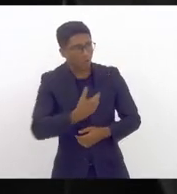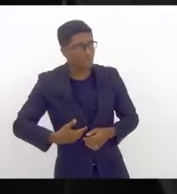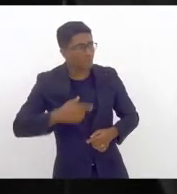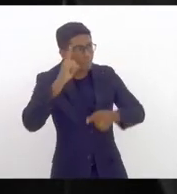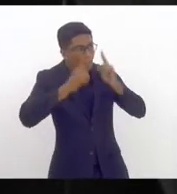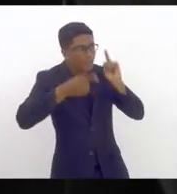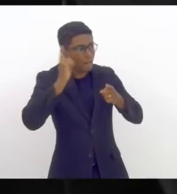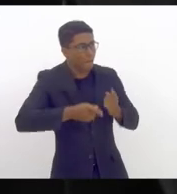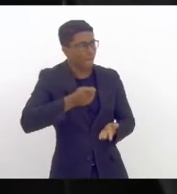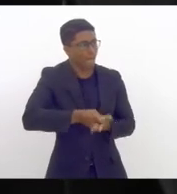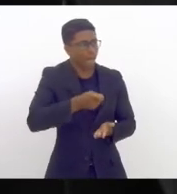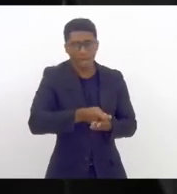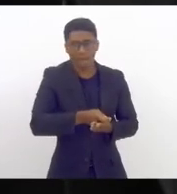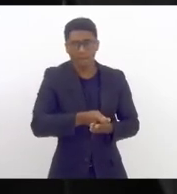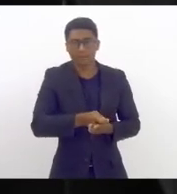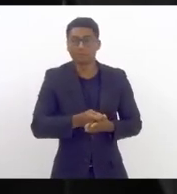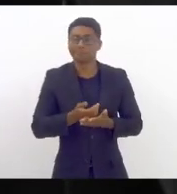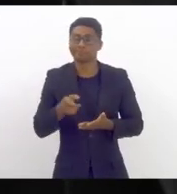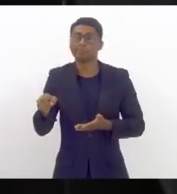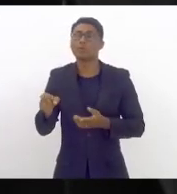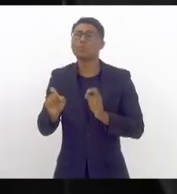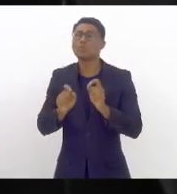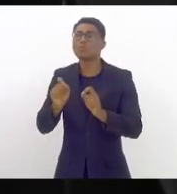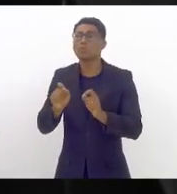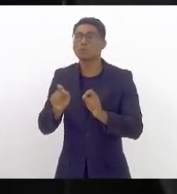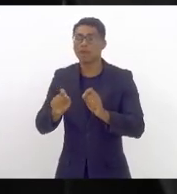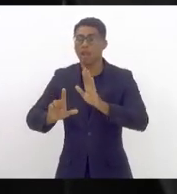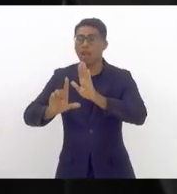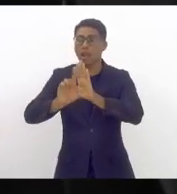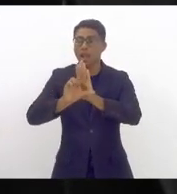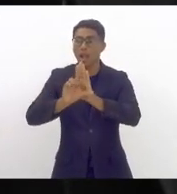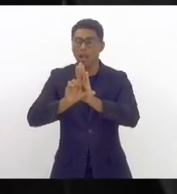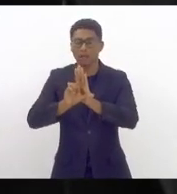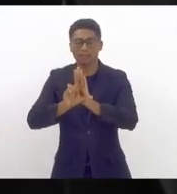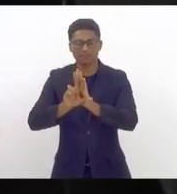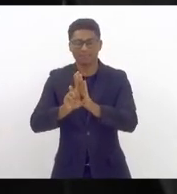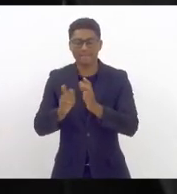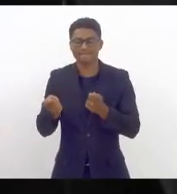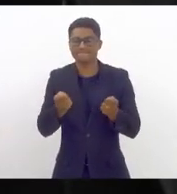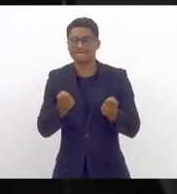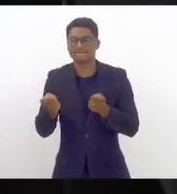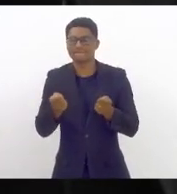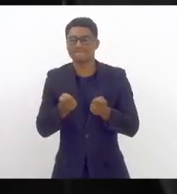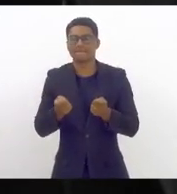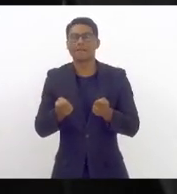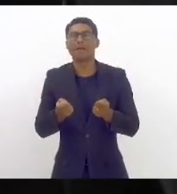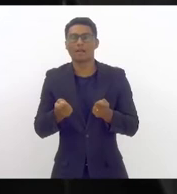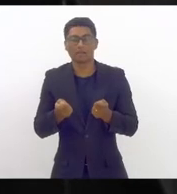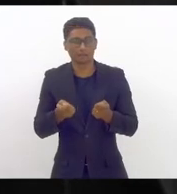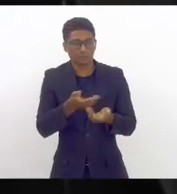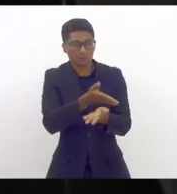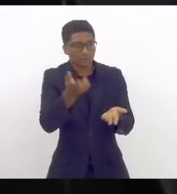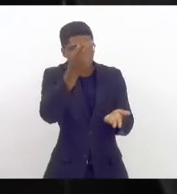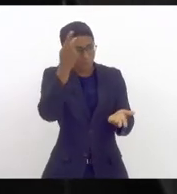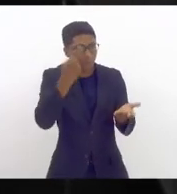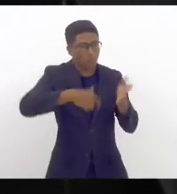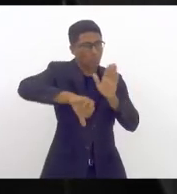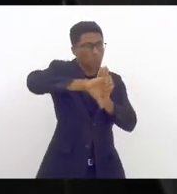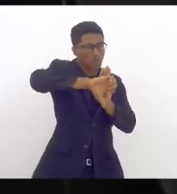ditatorial manipula as leis para beneficiar criminosos